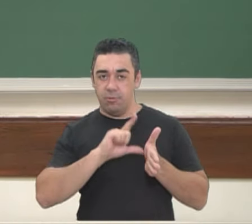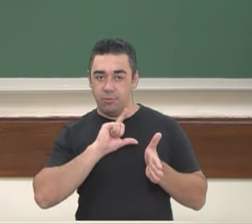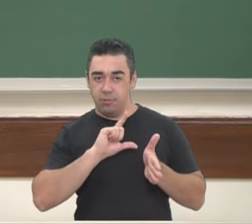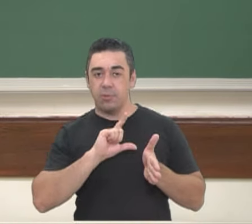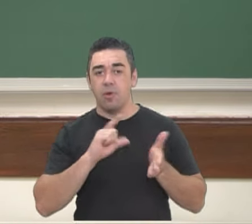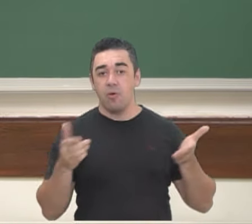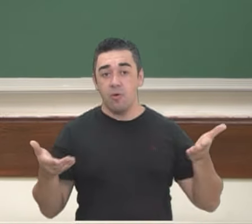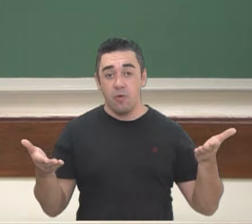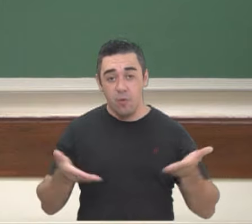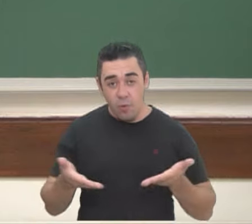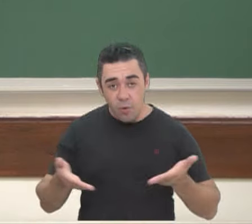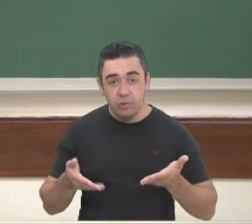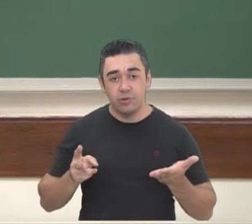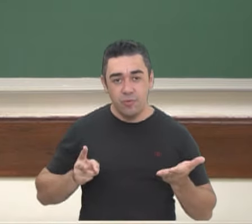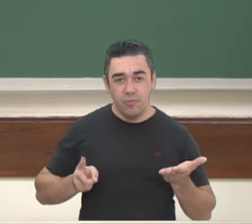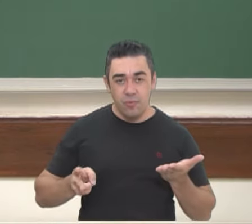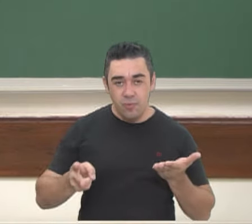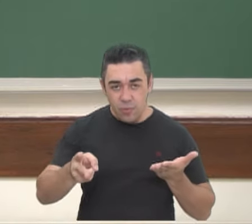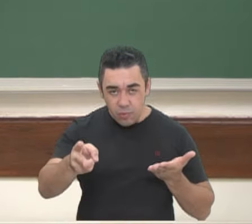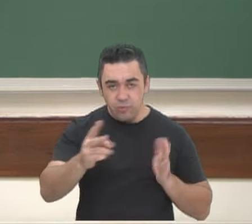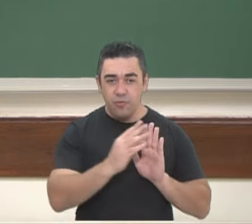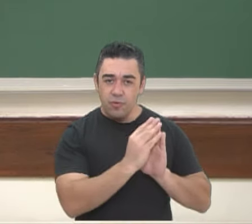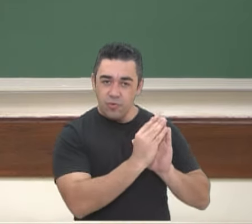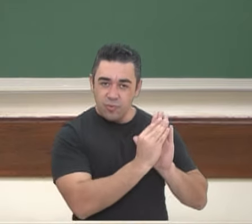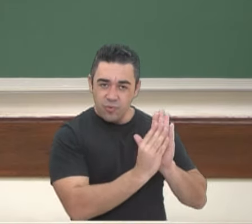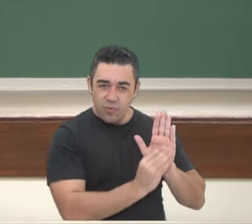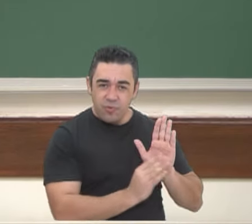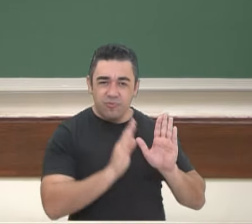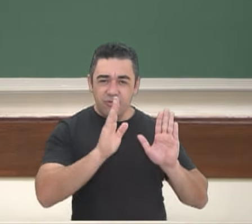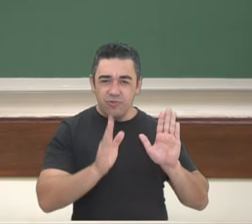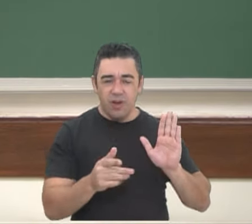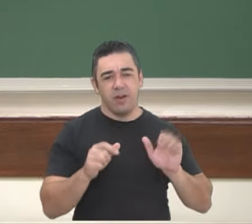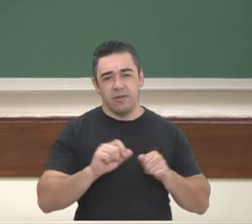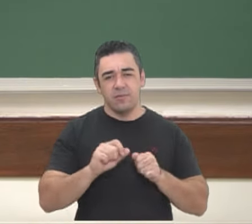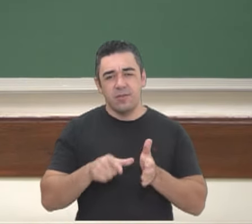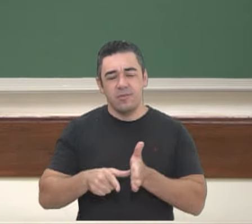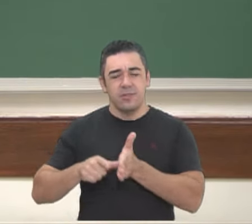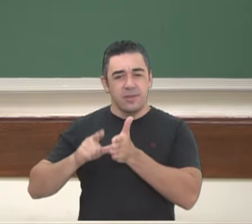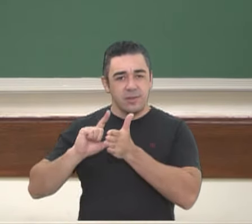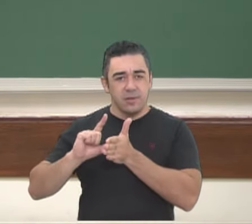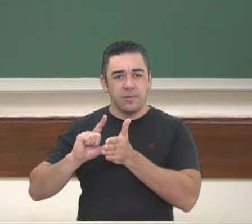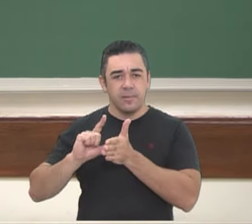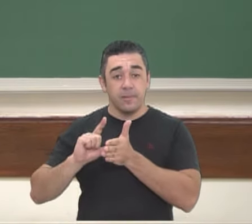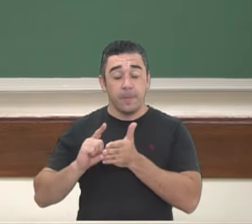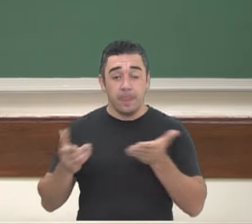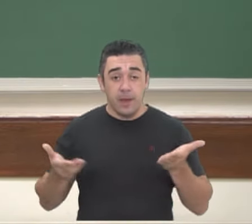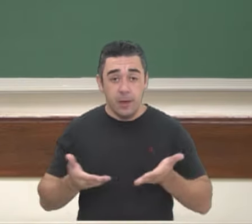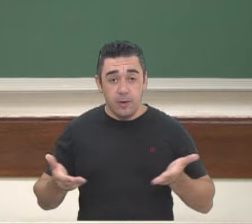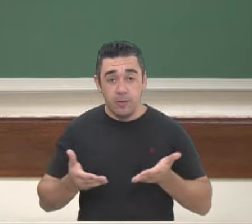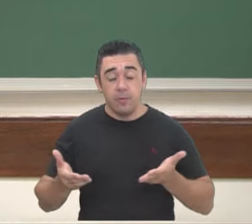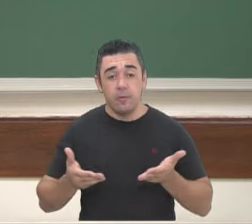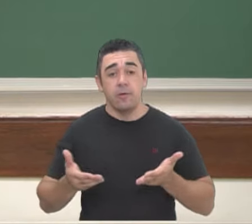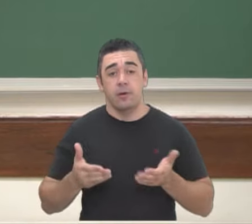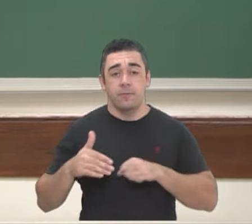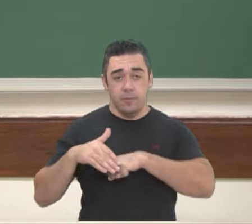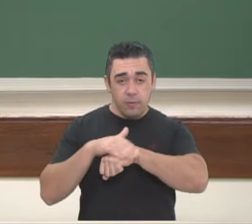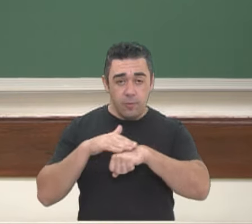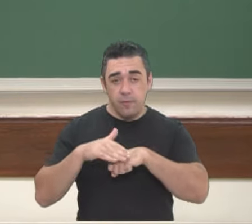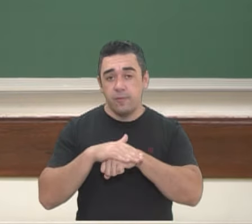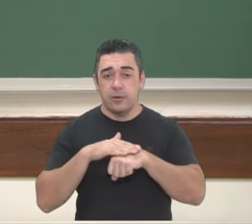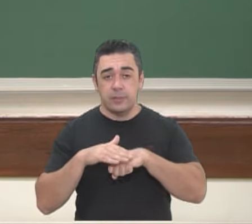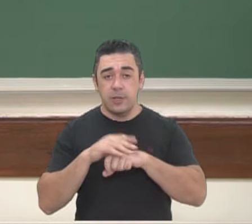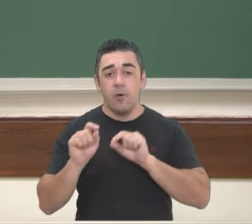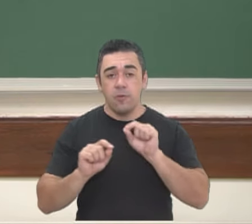e hoje dando sequência os conteúdos que nós já trabalhamos nas aulas anteriores nós estaremos falando um pouquinho